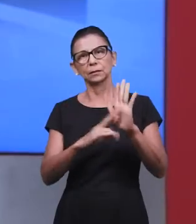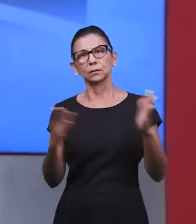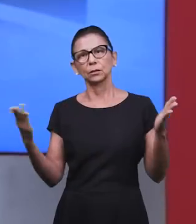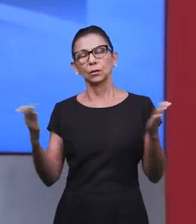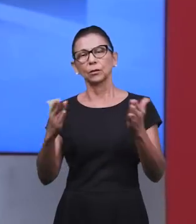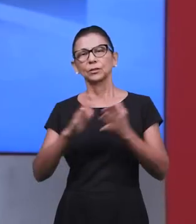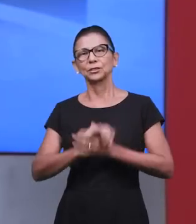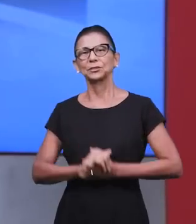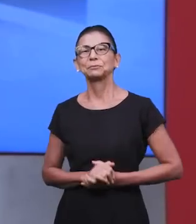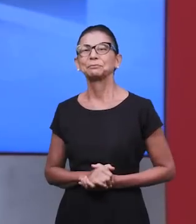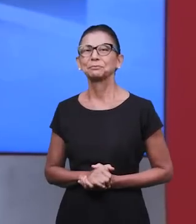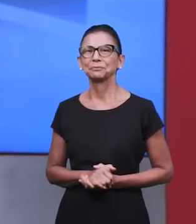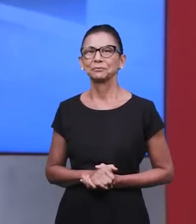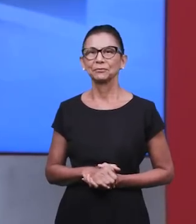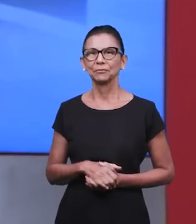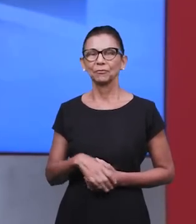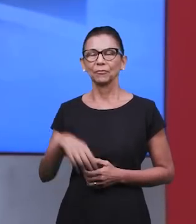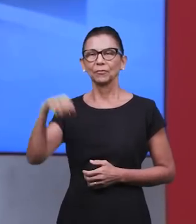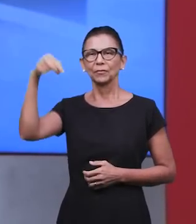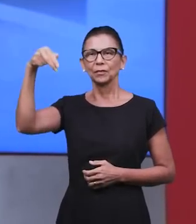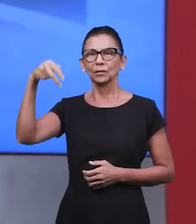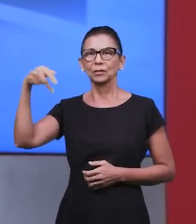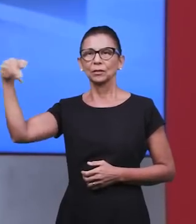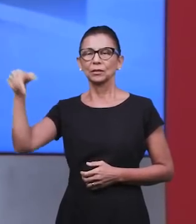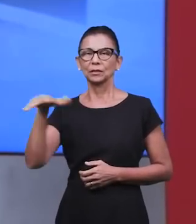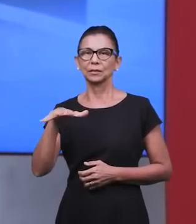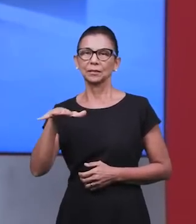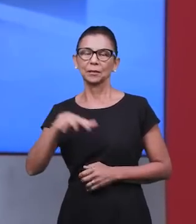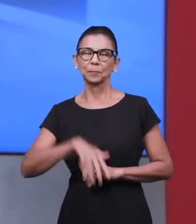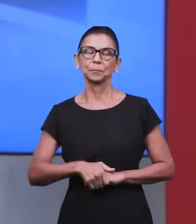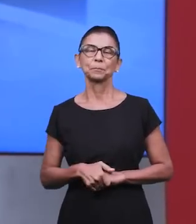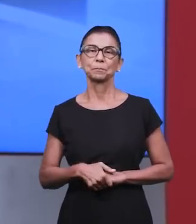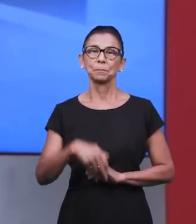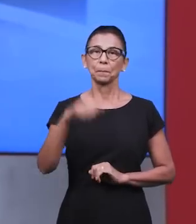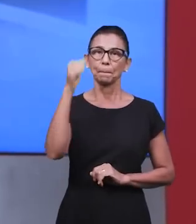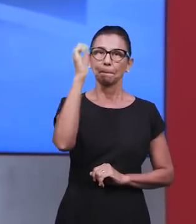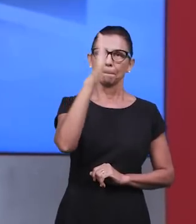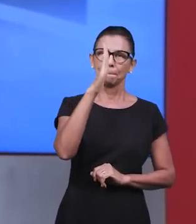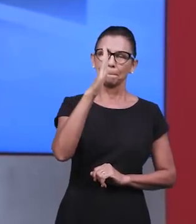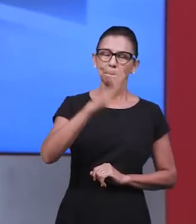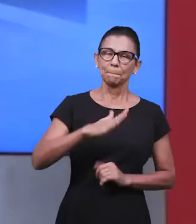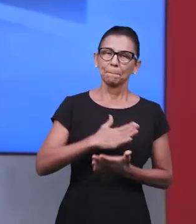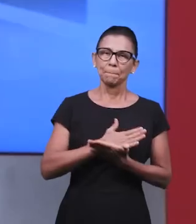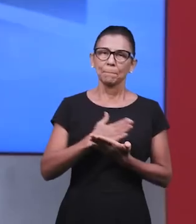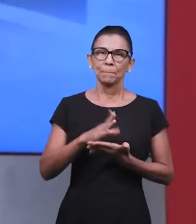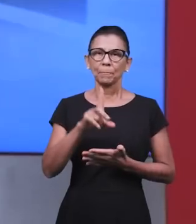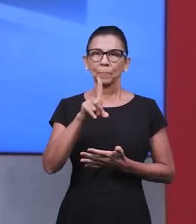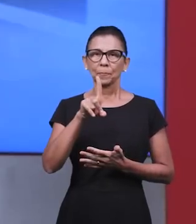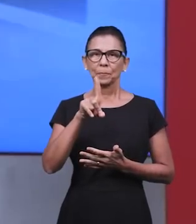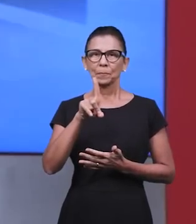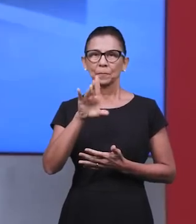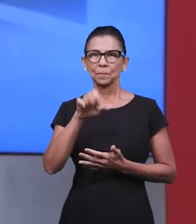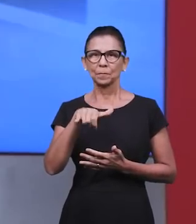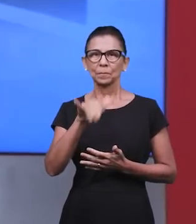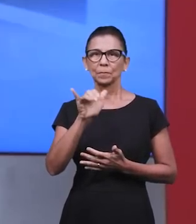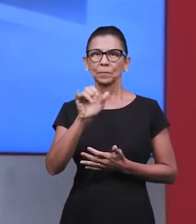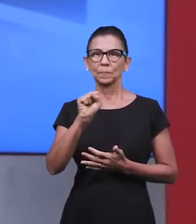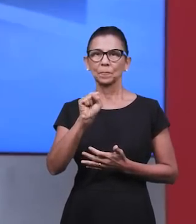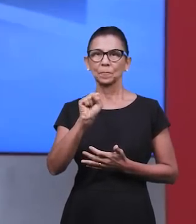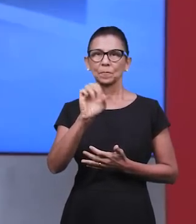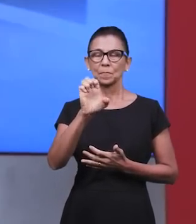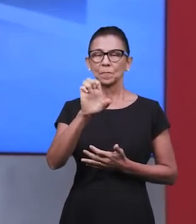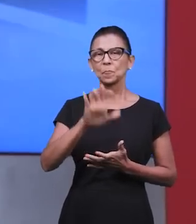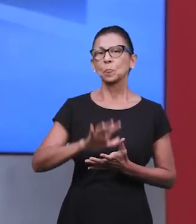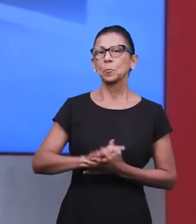vamos chamar aqui os nossos correspondentes do Norte e Nordeste do país. Começando com a nossa irmã Deise Furtado, que fala